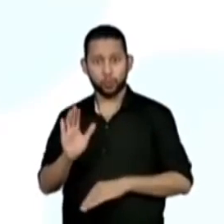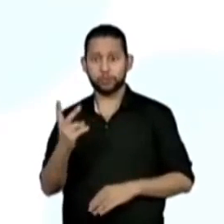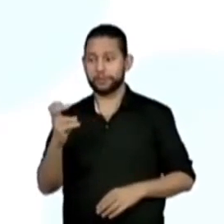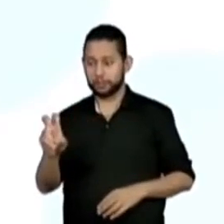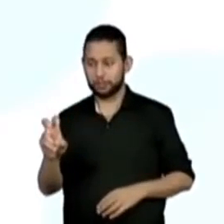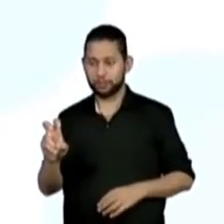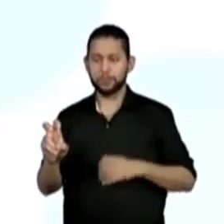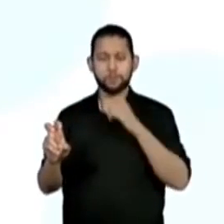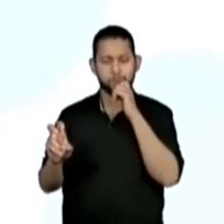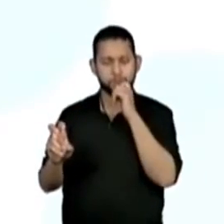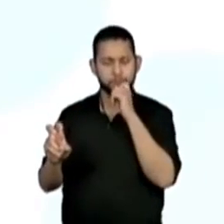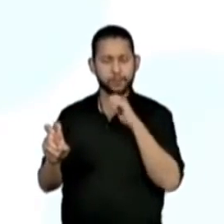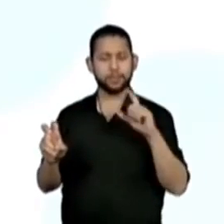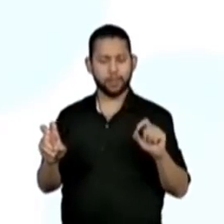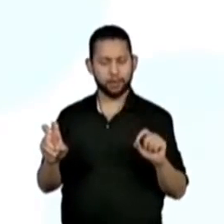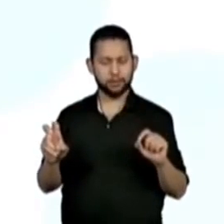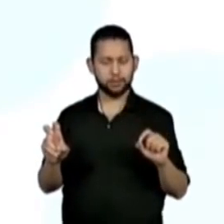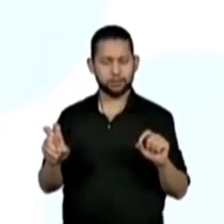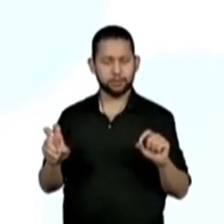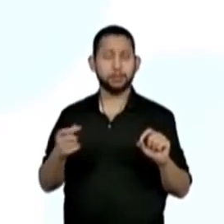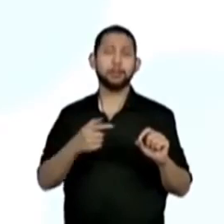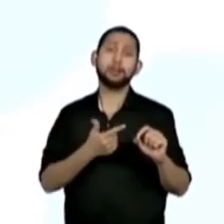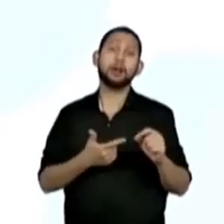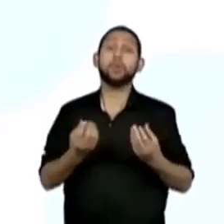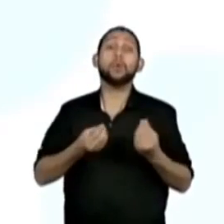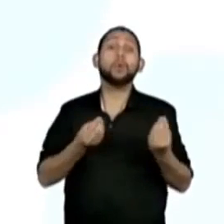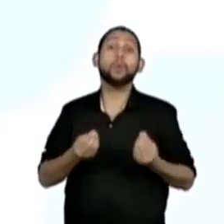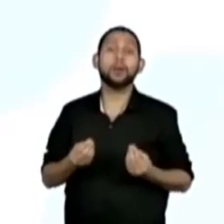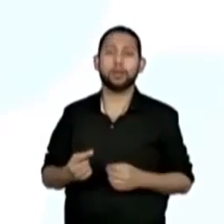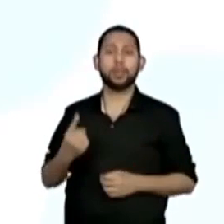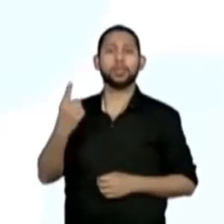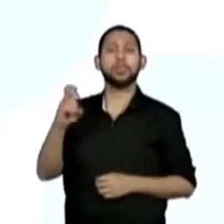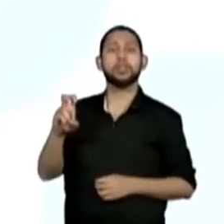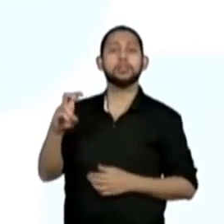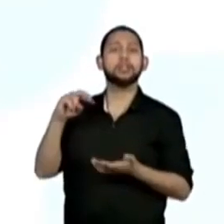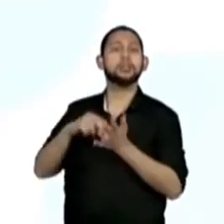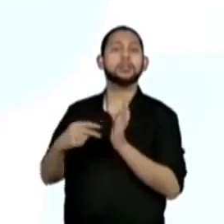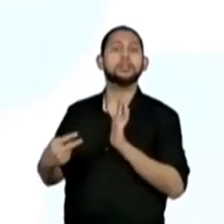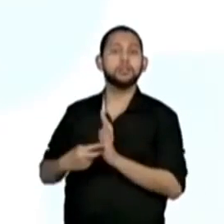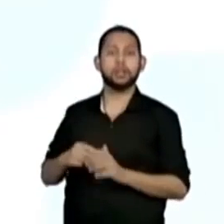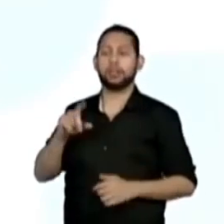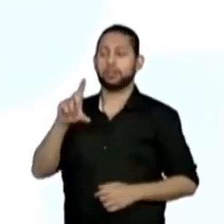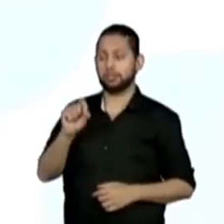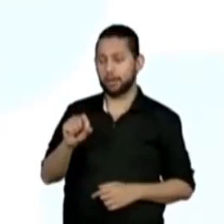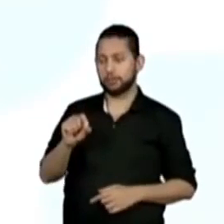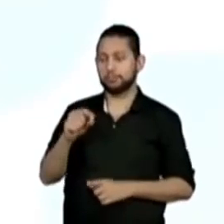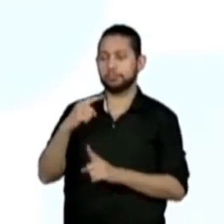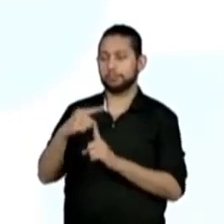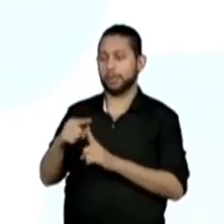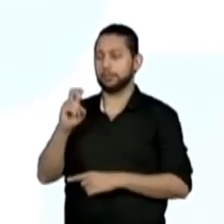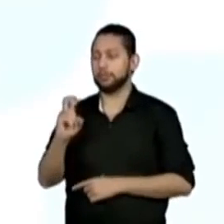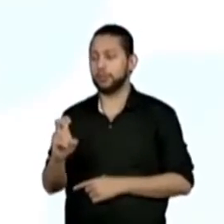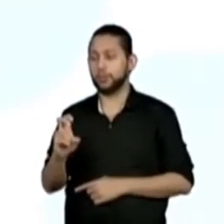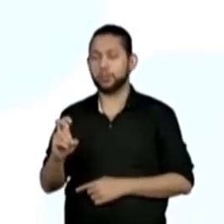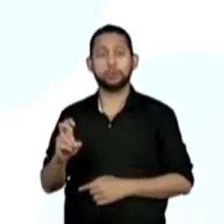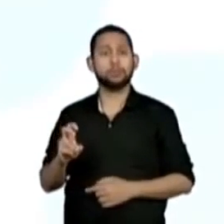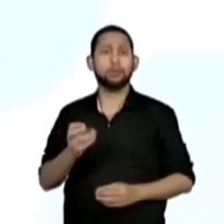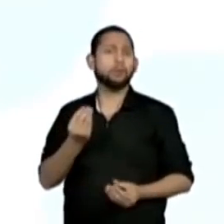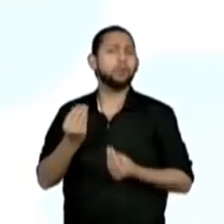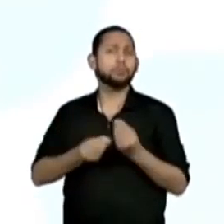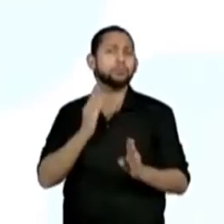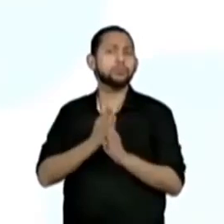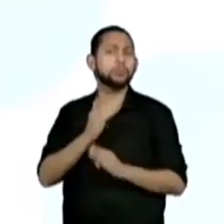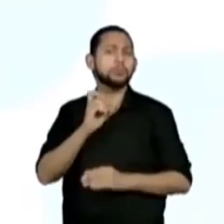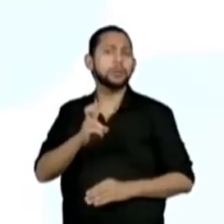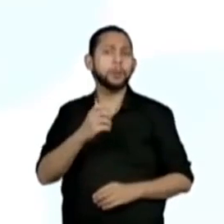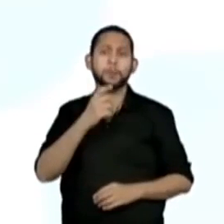10 estou fazendo uma decomposição praticamente Eu usei o 10 e agora preciso usar o 5